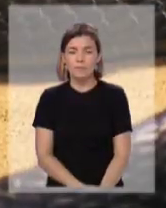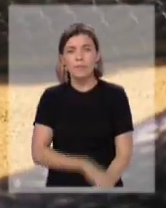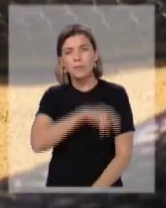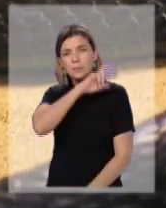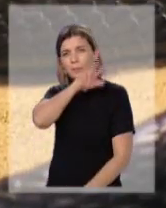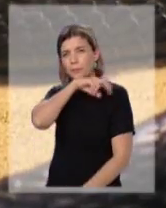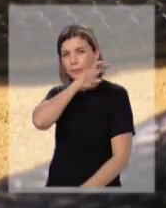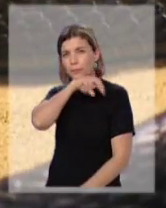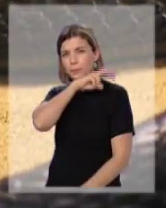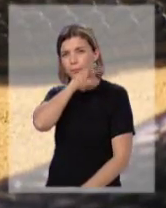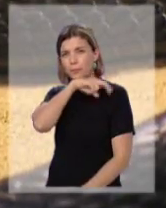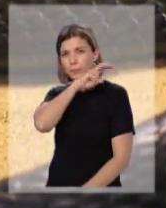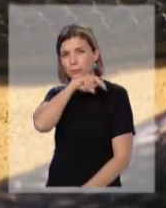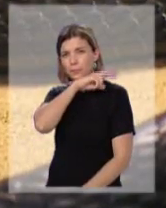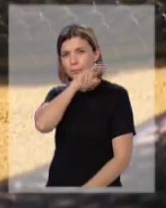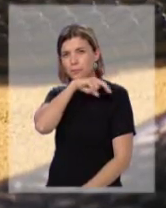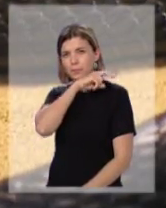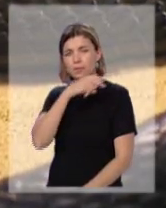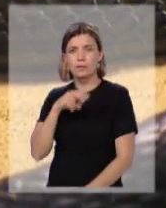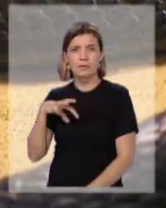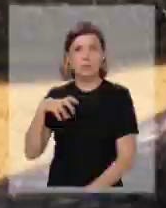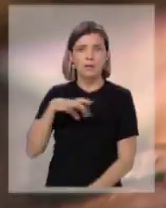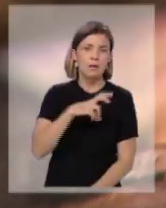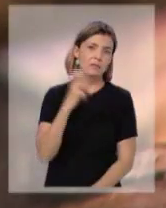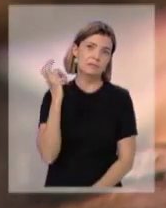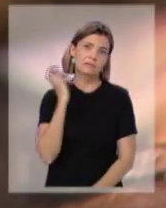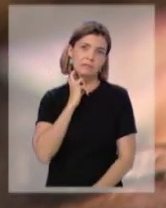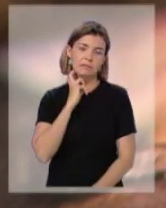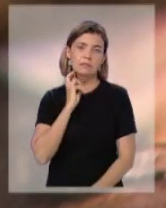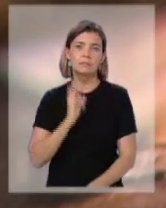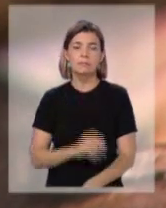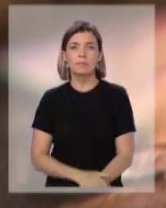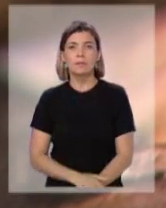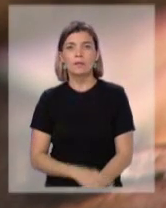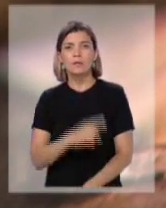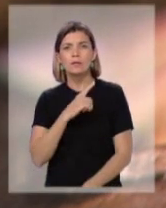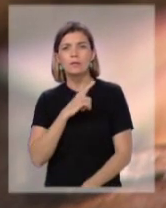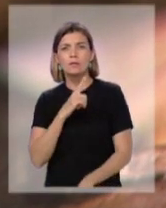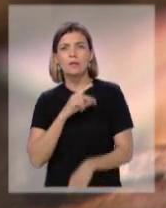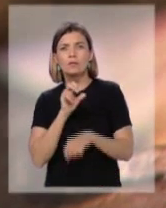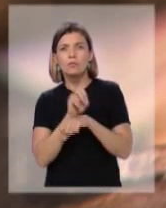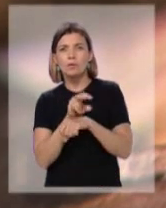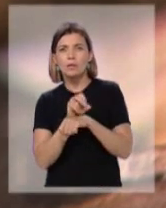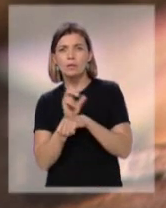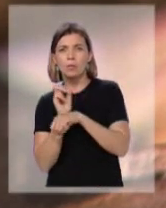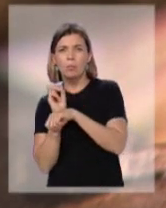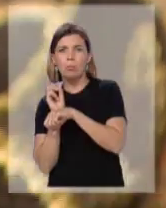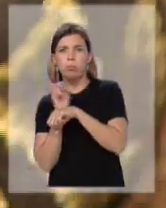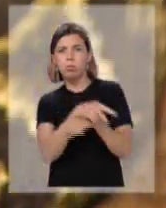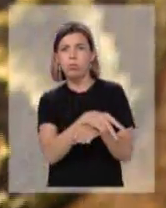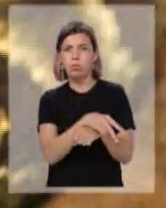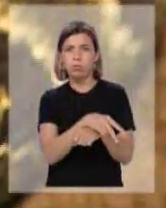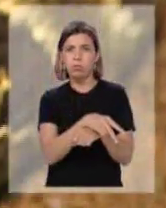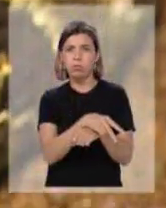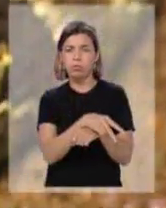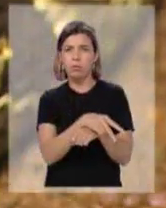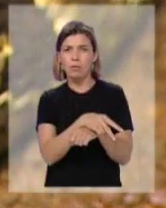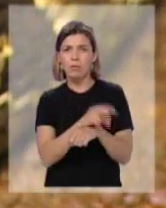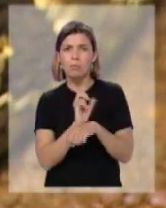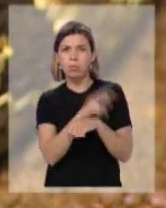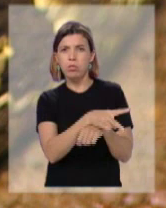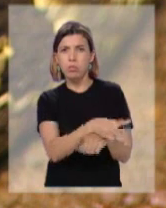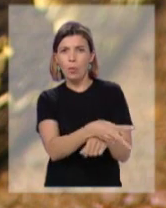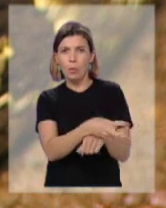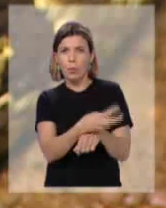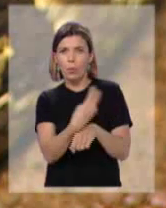Já os animais peçonhentos, como as cobras, aranhas e escorpiões, usam sua capacidade de inocular veneno